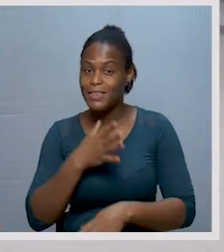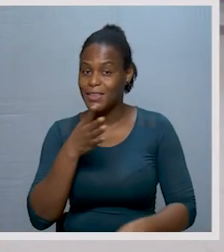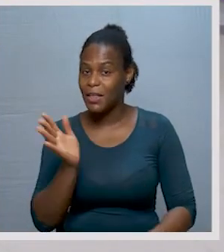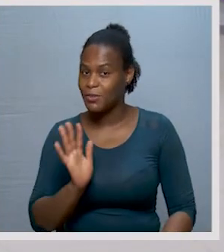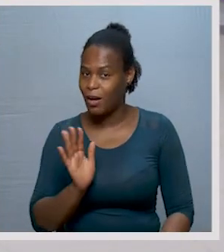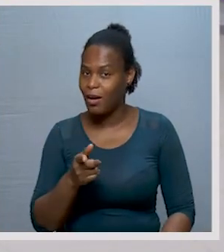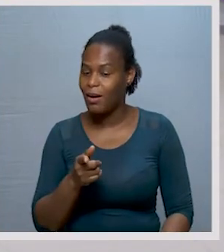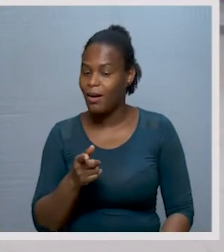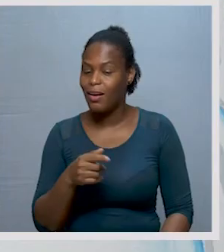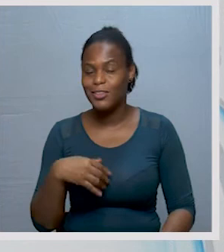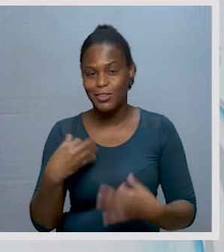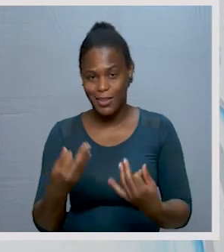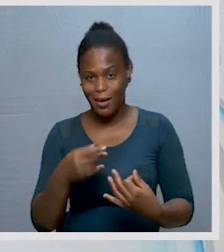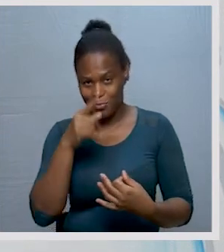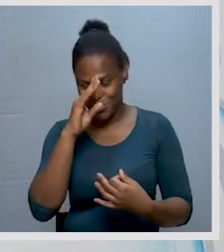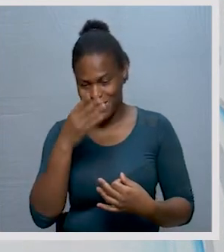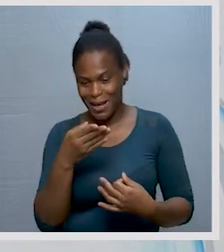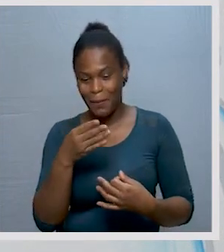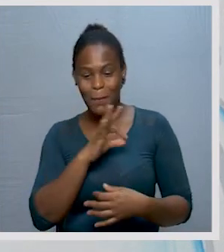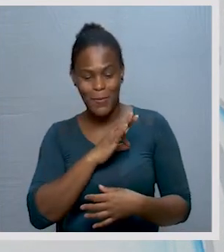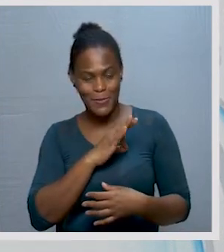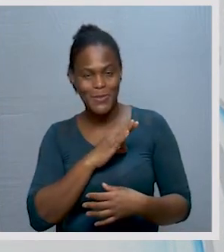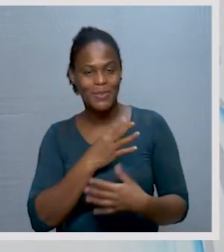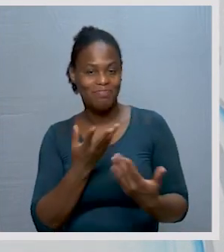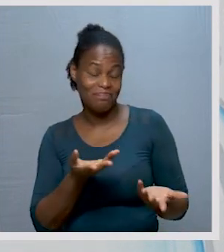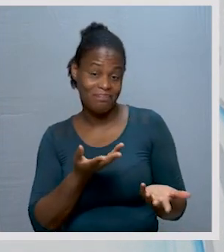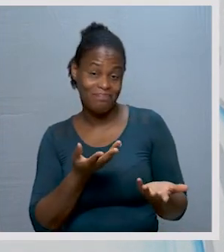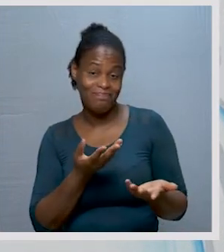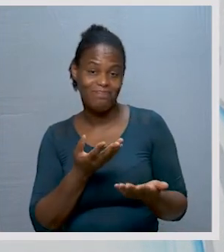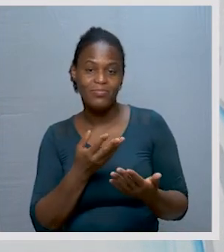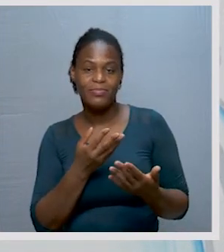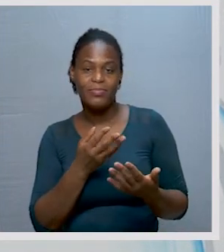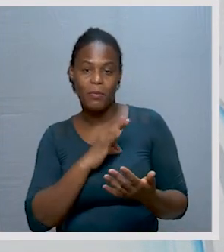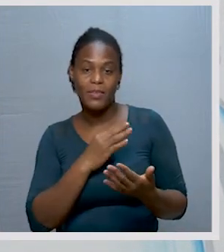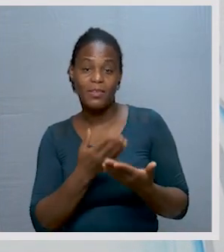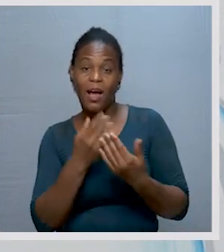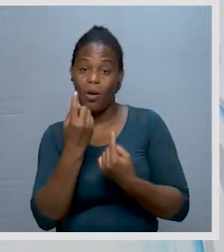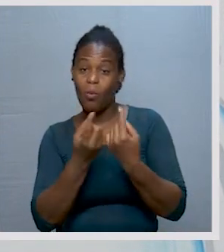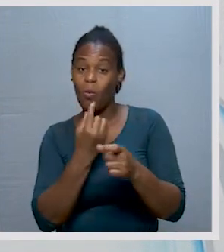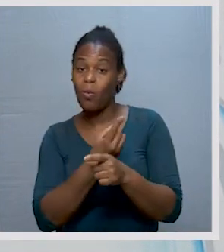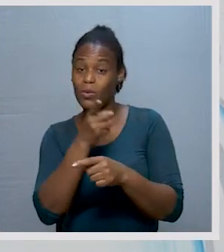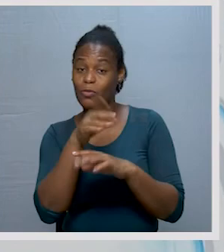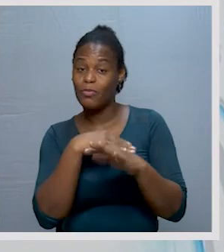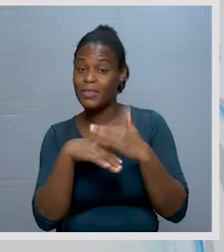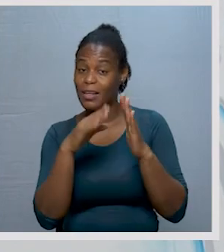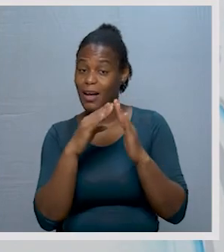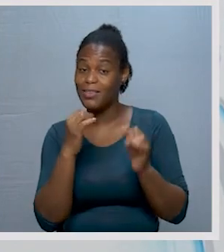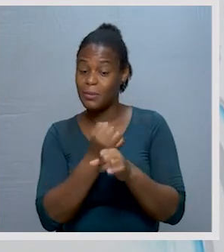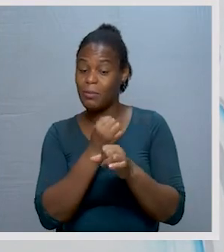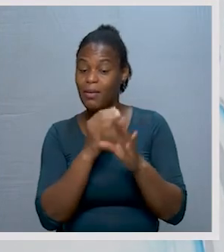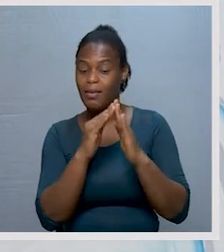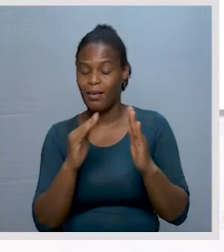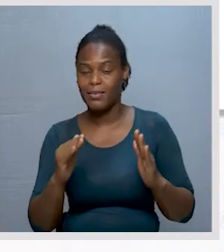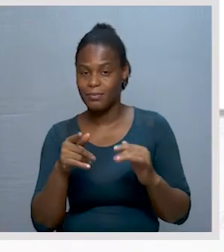Antes de nos despedirmos, como sempre, já sabem, o professor vai deixar algo para fazerem lá em